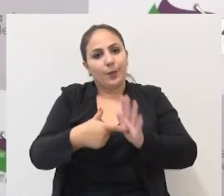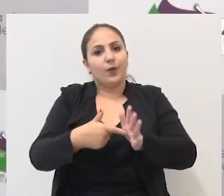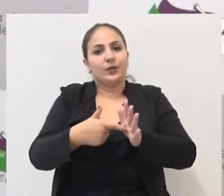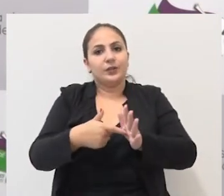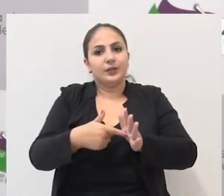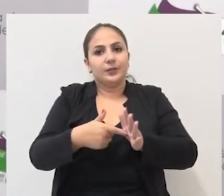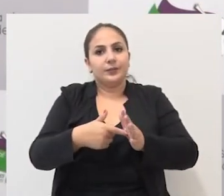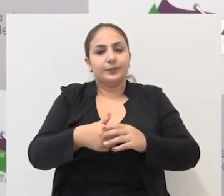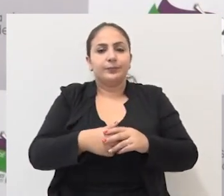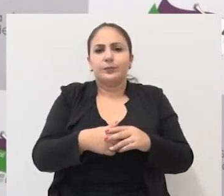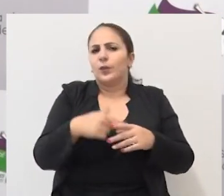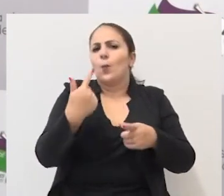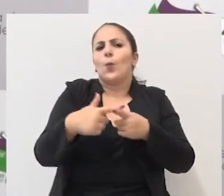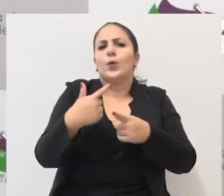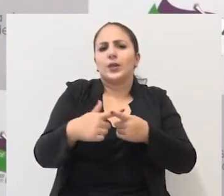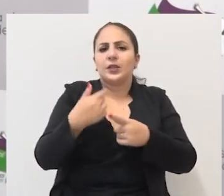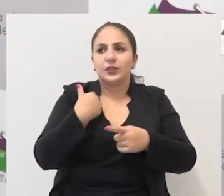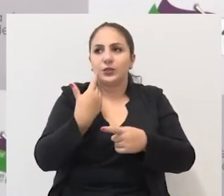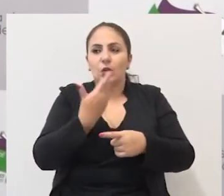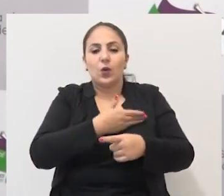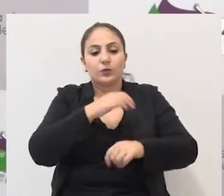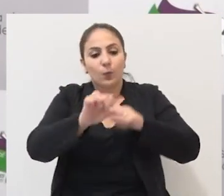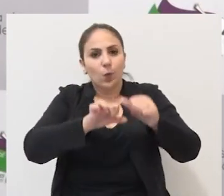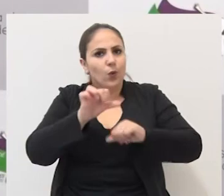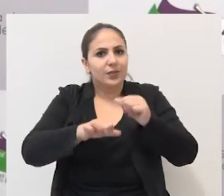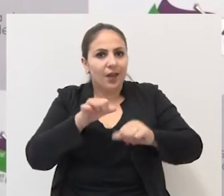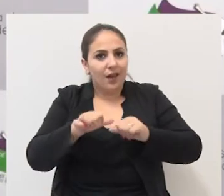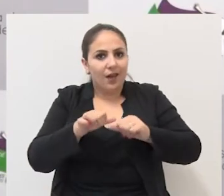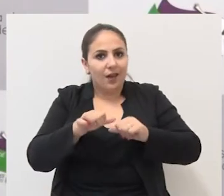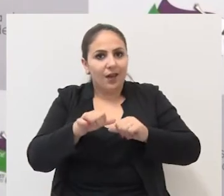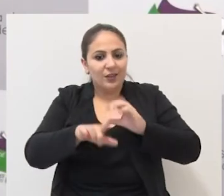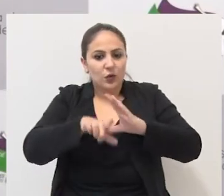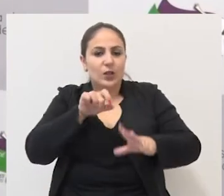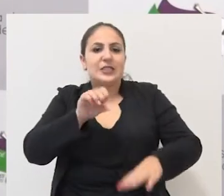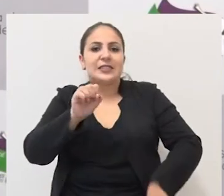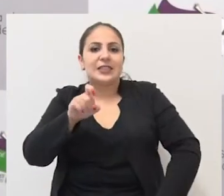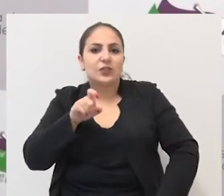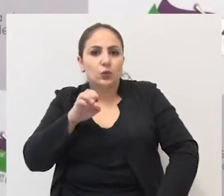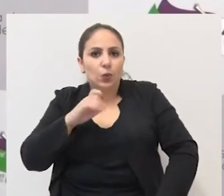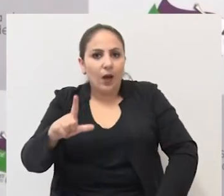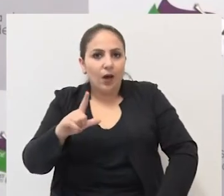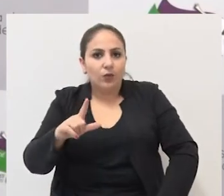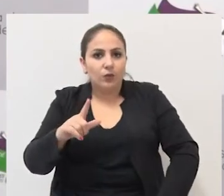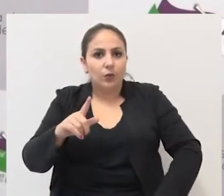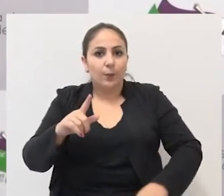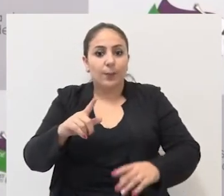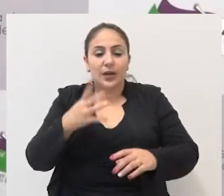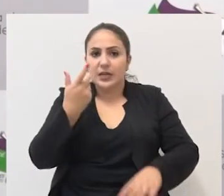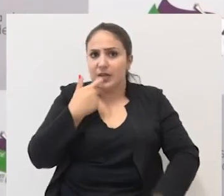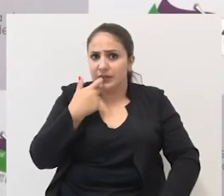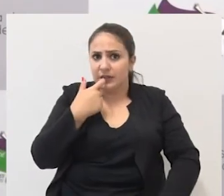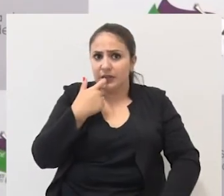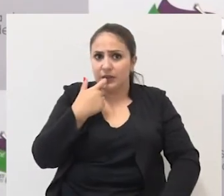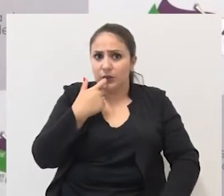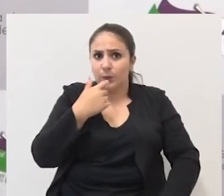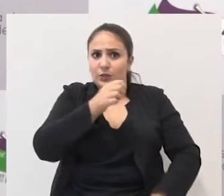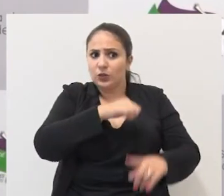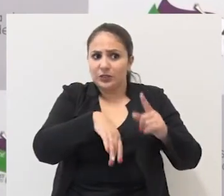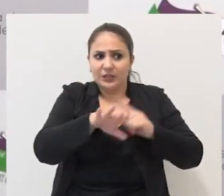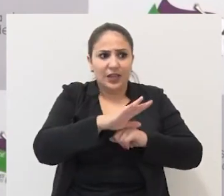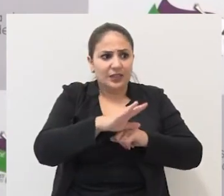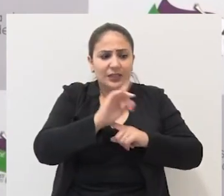apresenta. Por que nós haveríamos de mudar a sexualidade de uma criança numa sociedade que é francamente machista